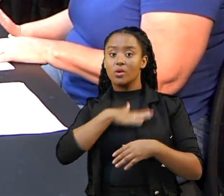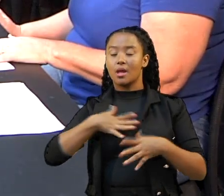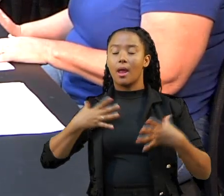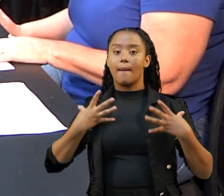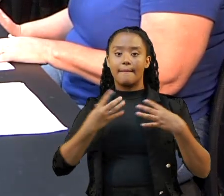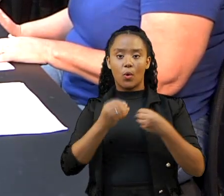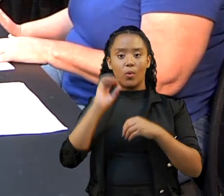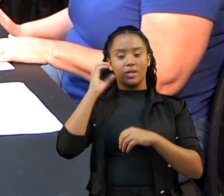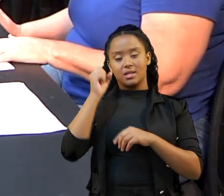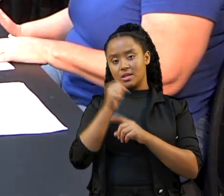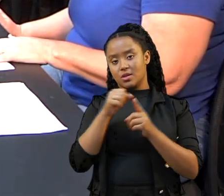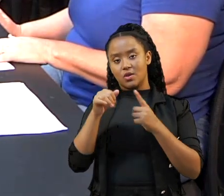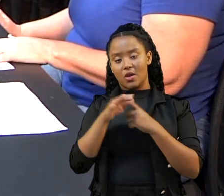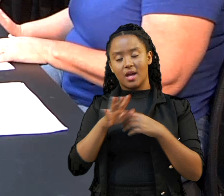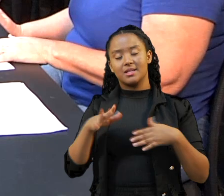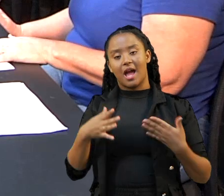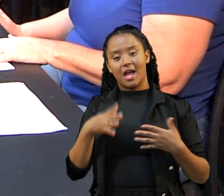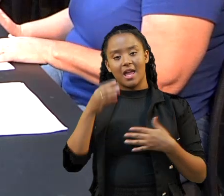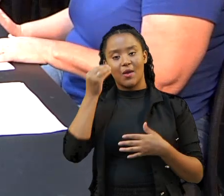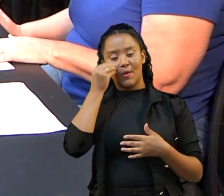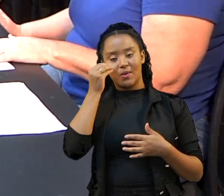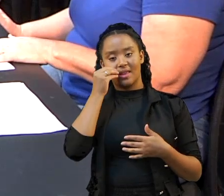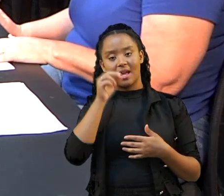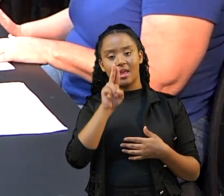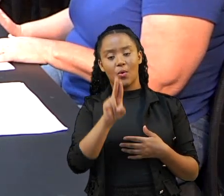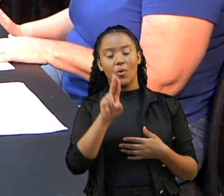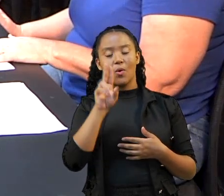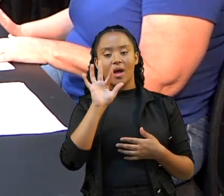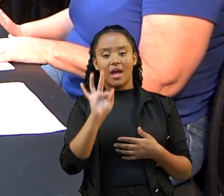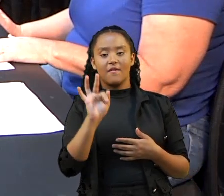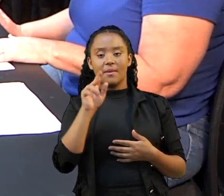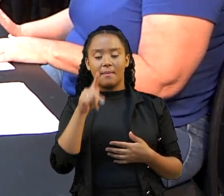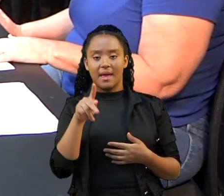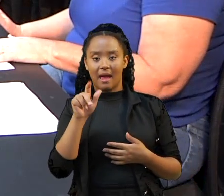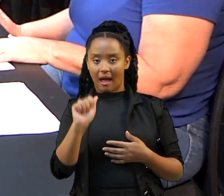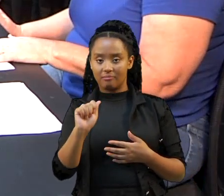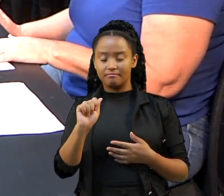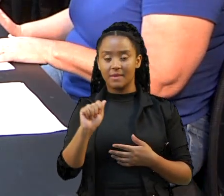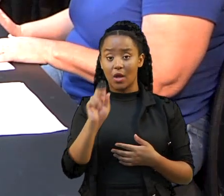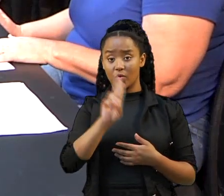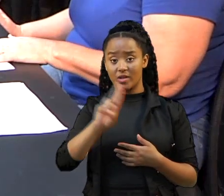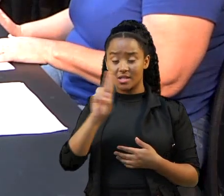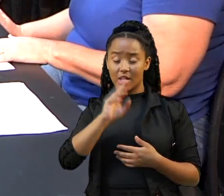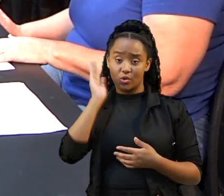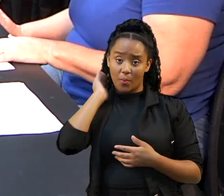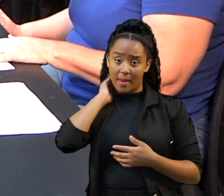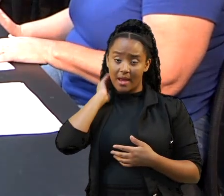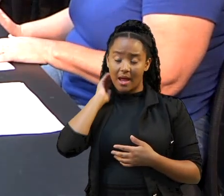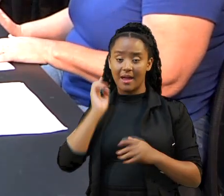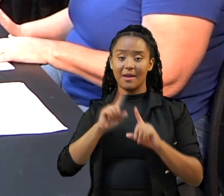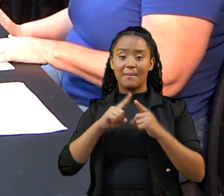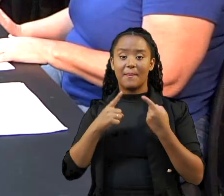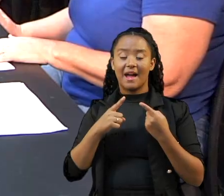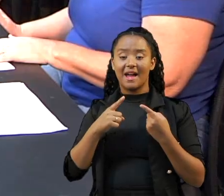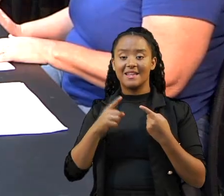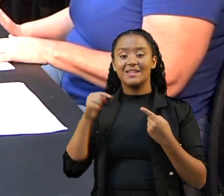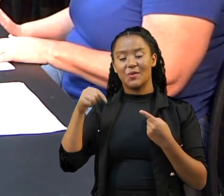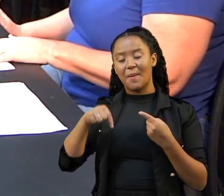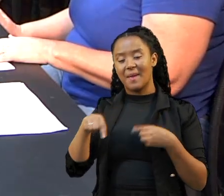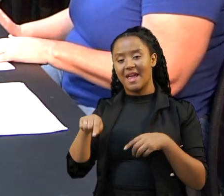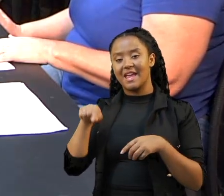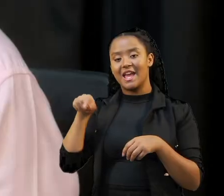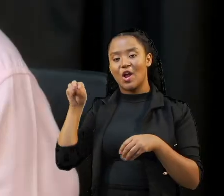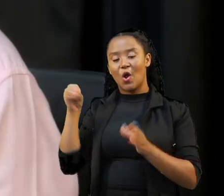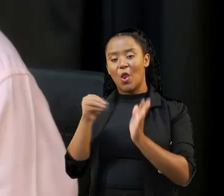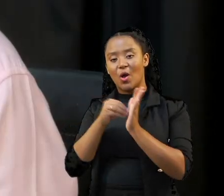estudar. E aí eu coloquei na UFPA, como eu falei, né? Eu passei na UFPA em Ciências Sociais e passei aqui também. Aí eu vim para cá. E os